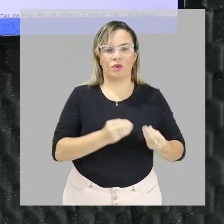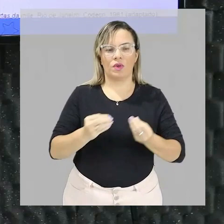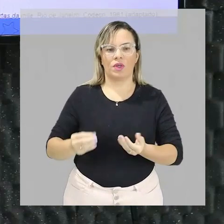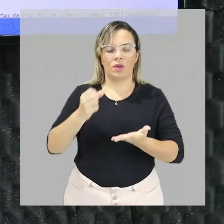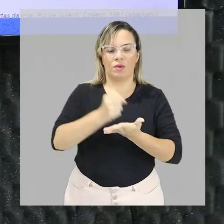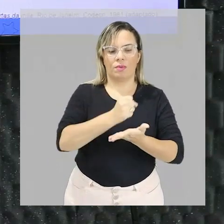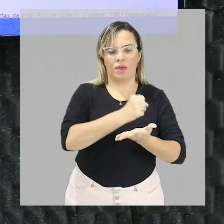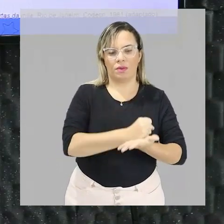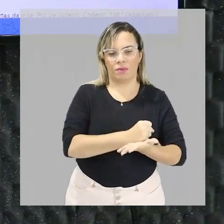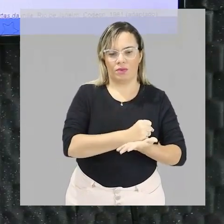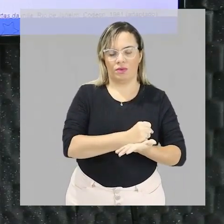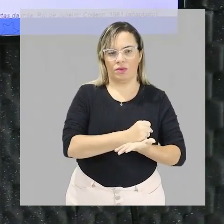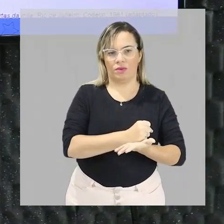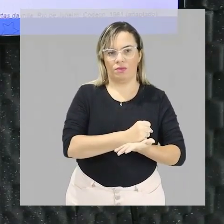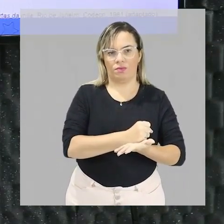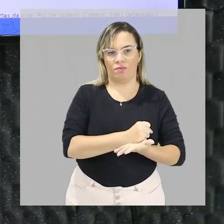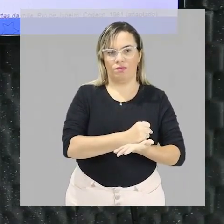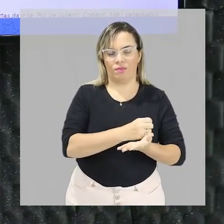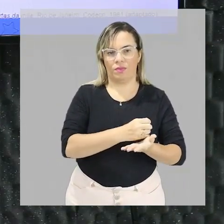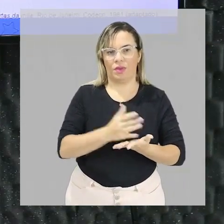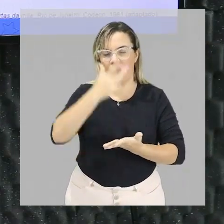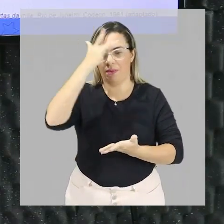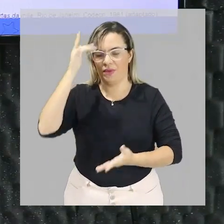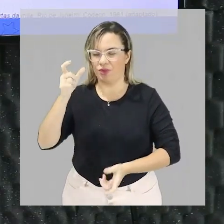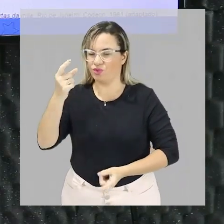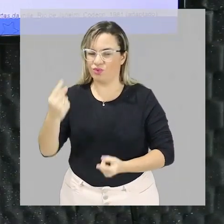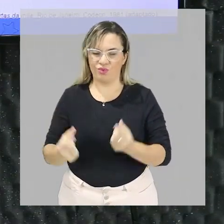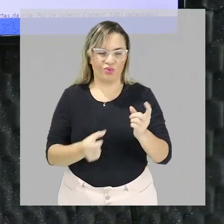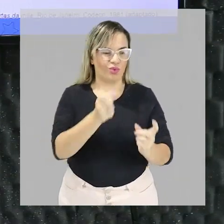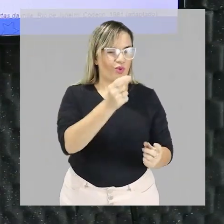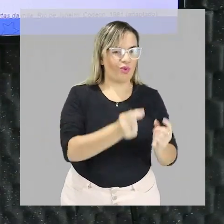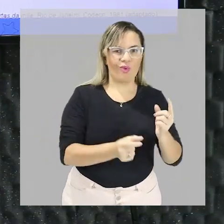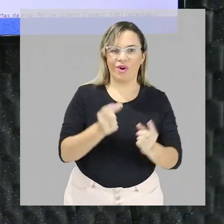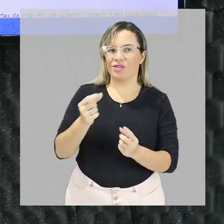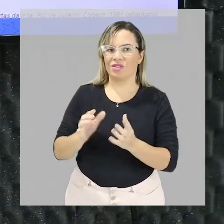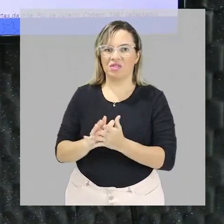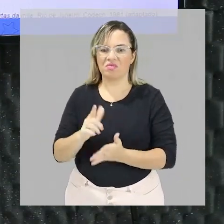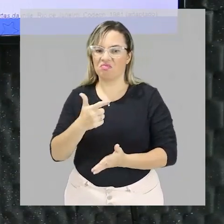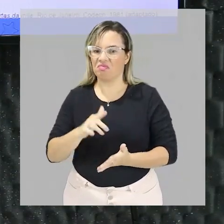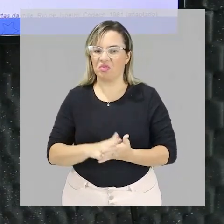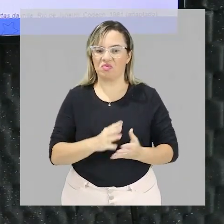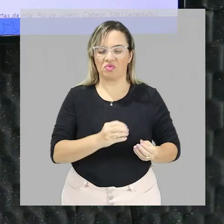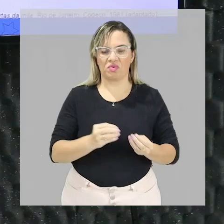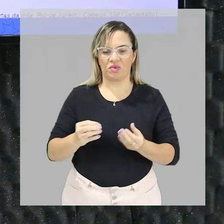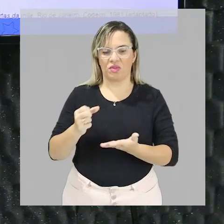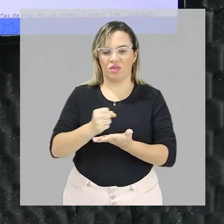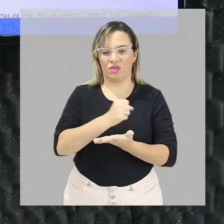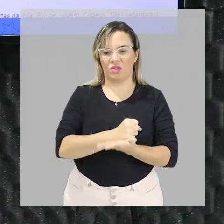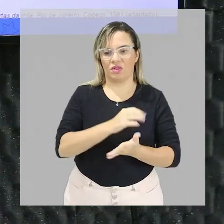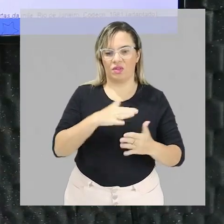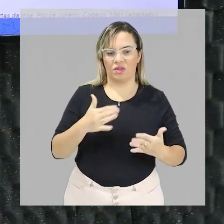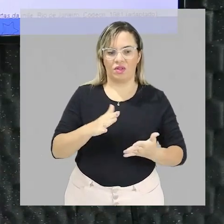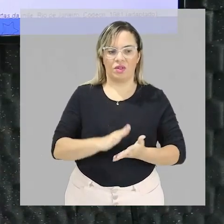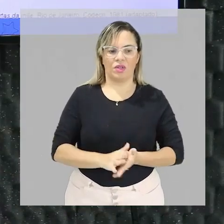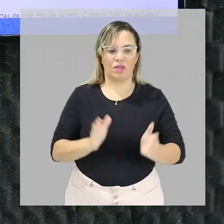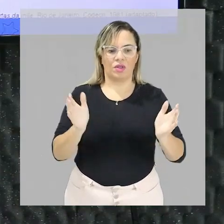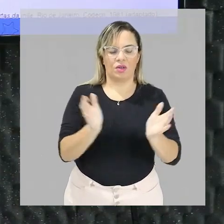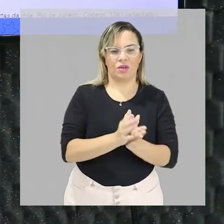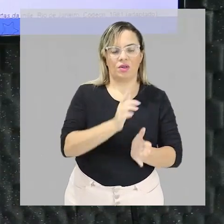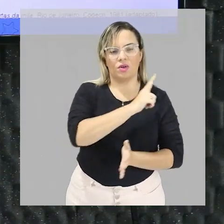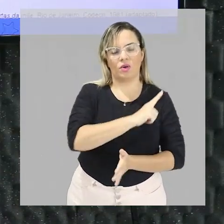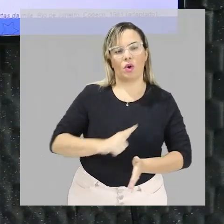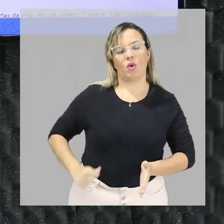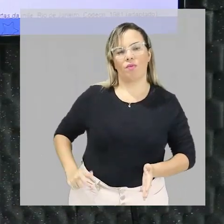desta devolver o passaporte, que negado a eles, me foi concedido pelos órgãos competentes de seu governo.